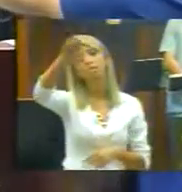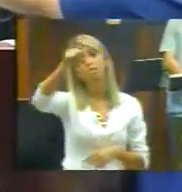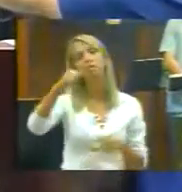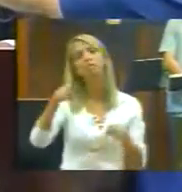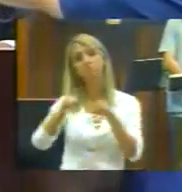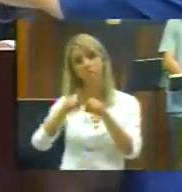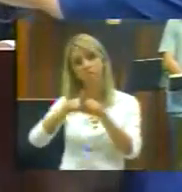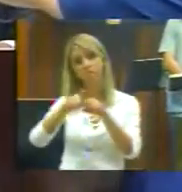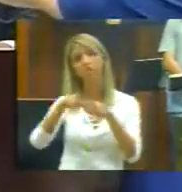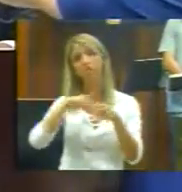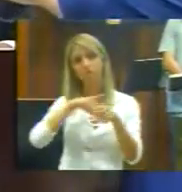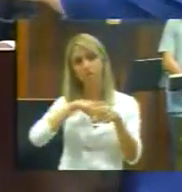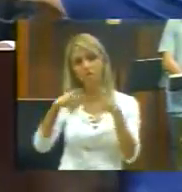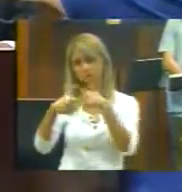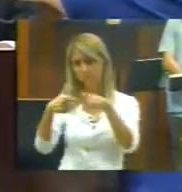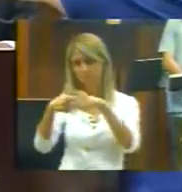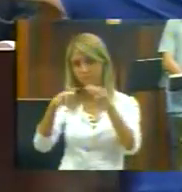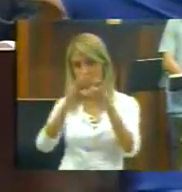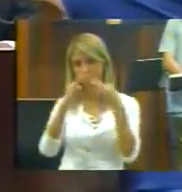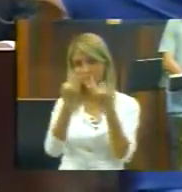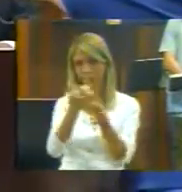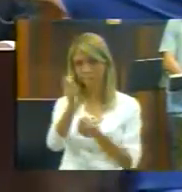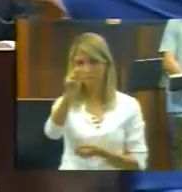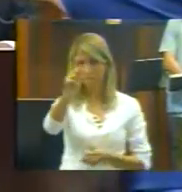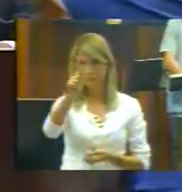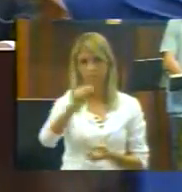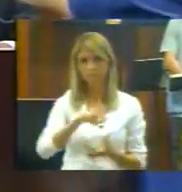ausência por motivos familiares.